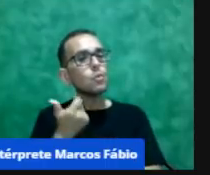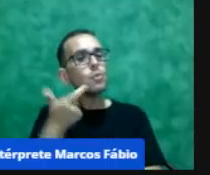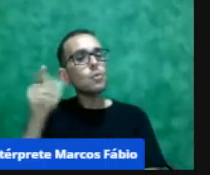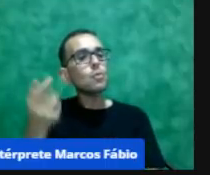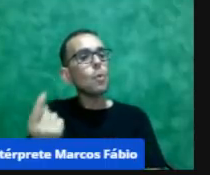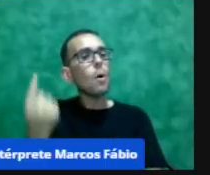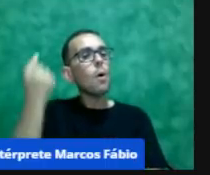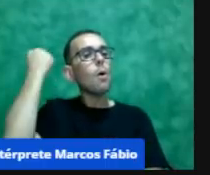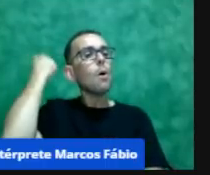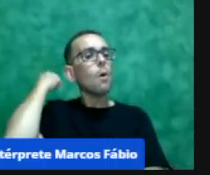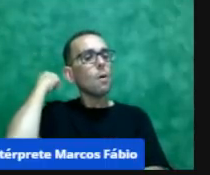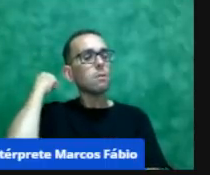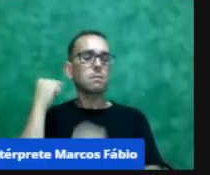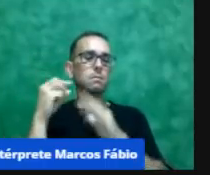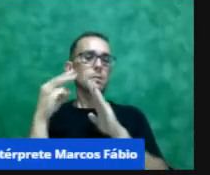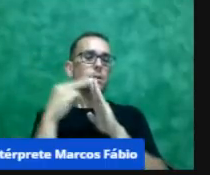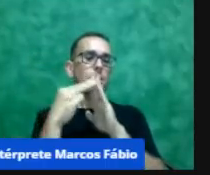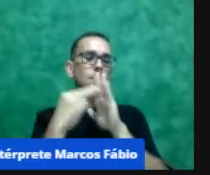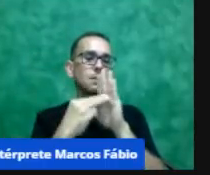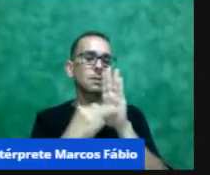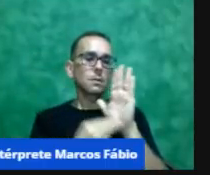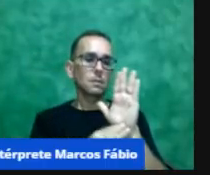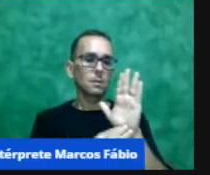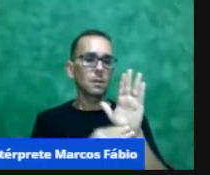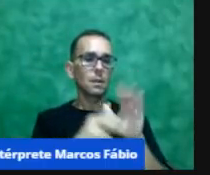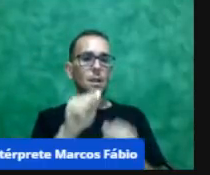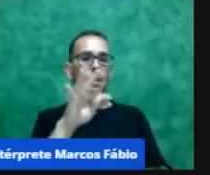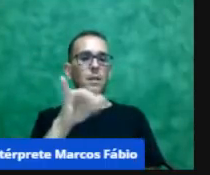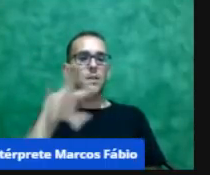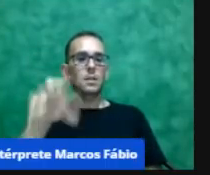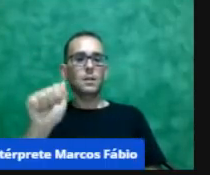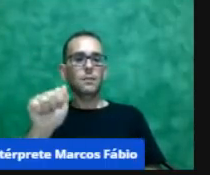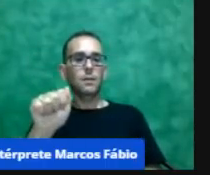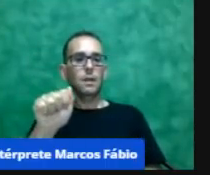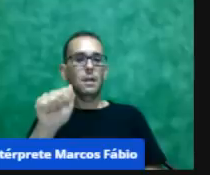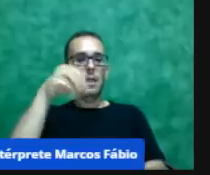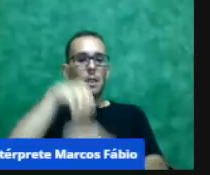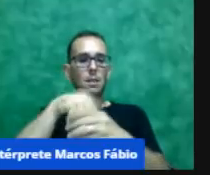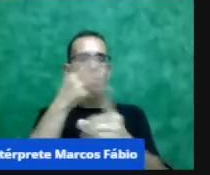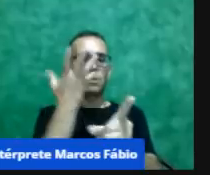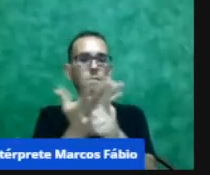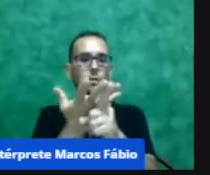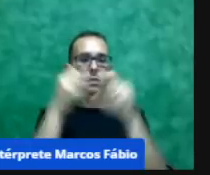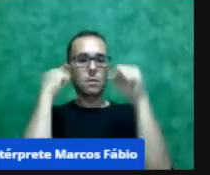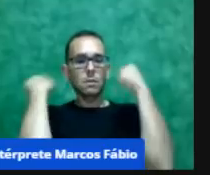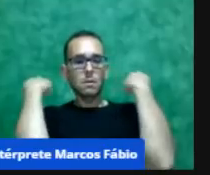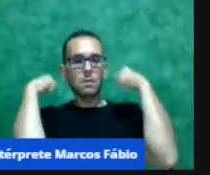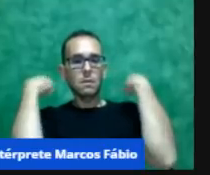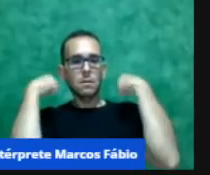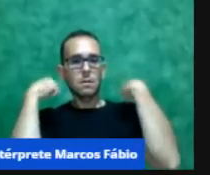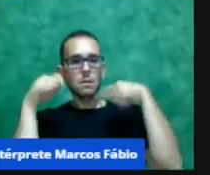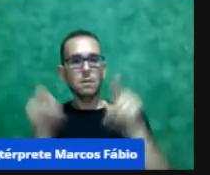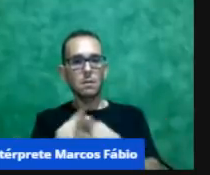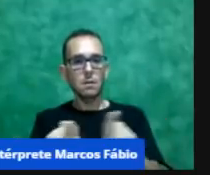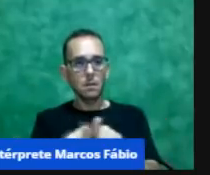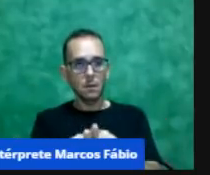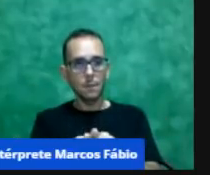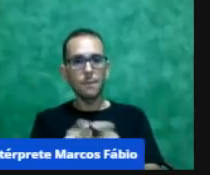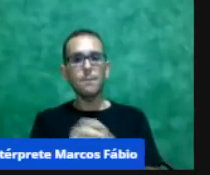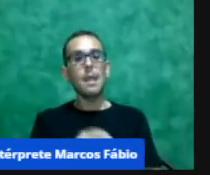da metodologia ativa na educação física do AVAMEC, que nós fizemos,